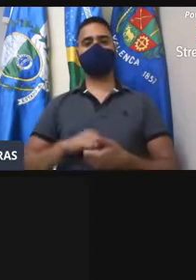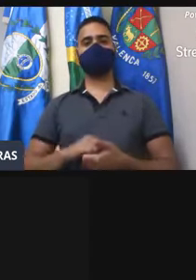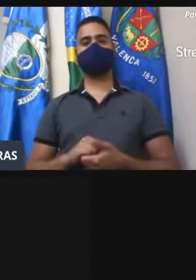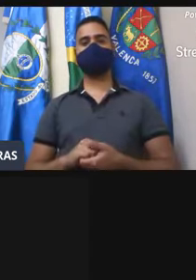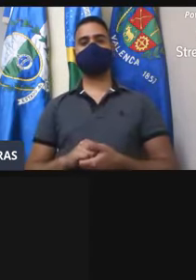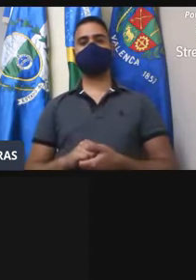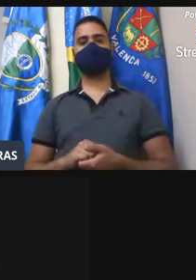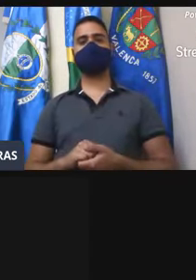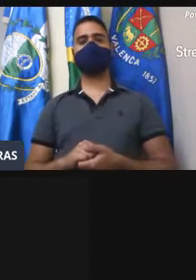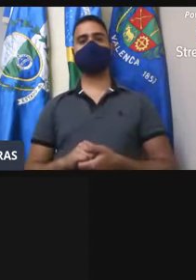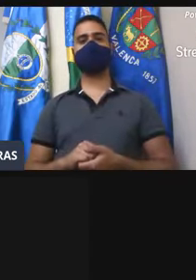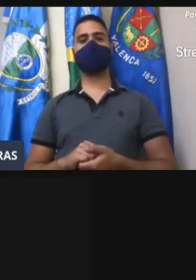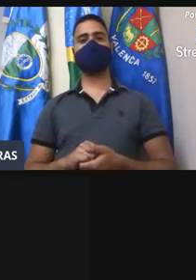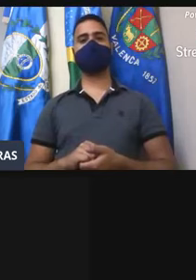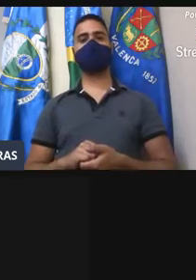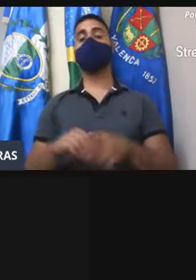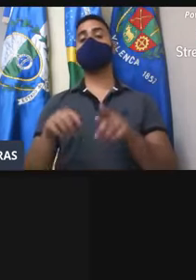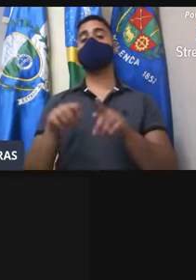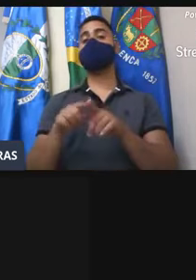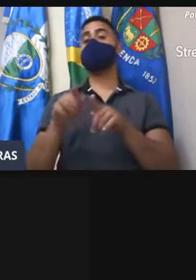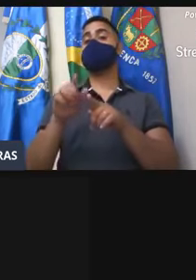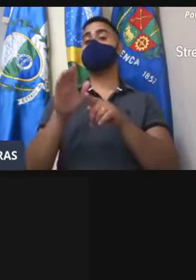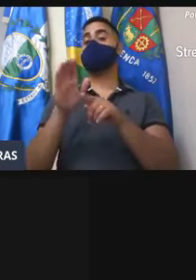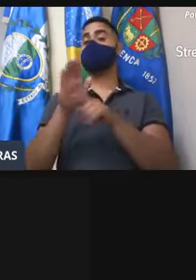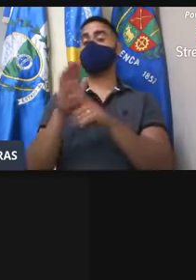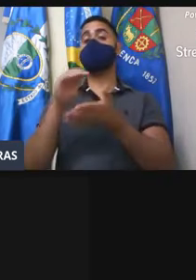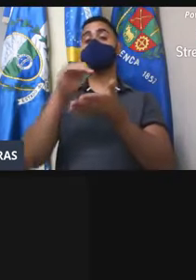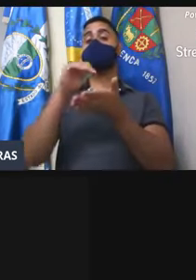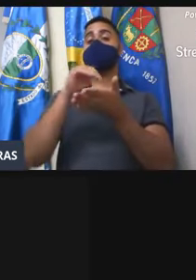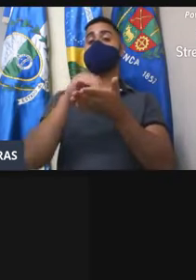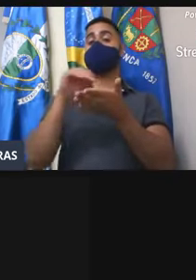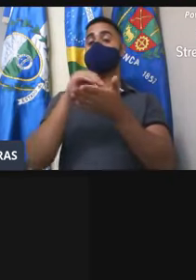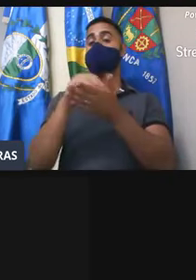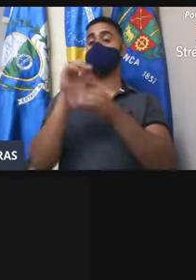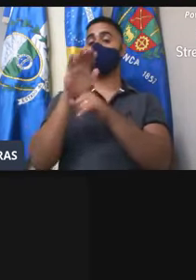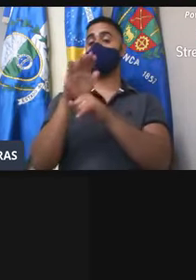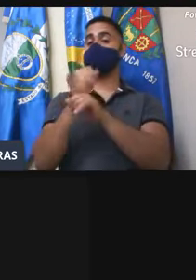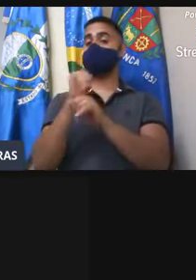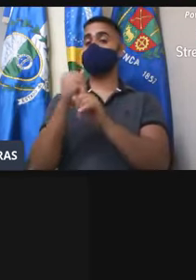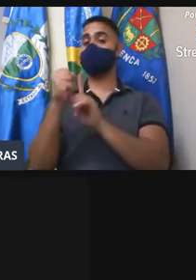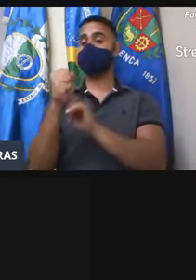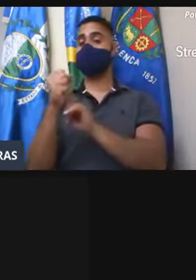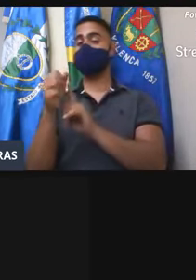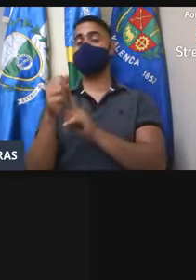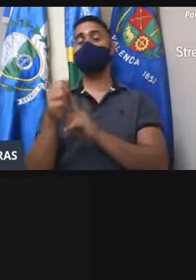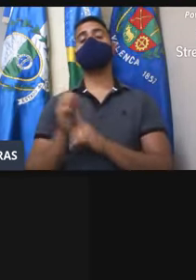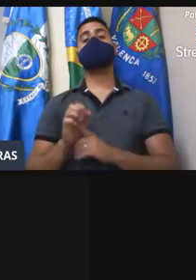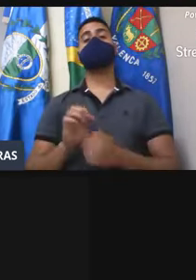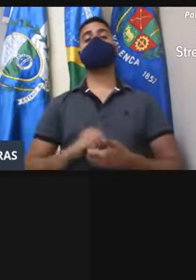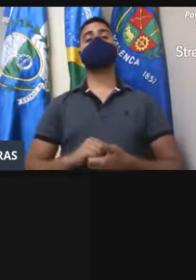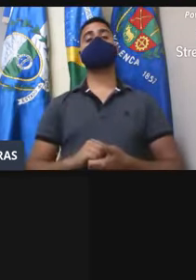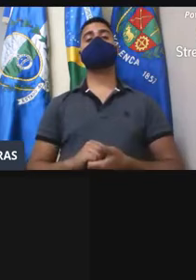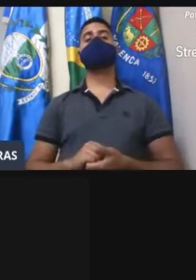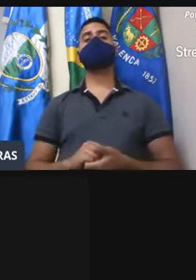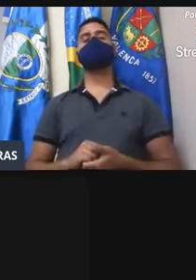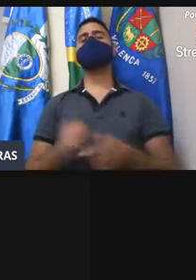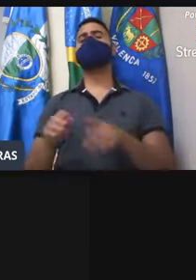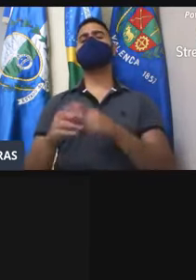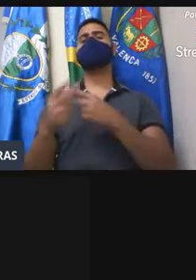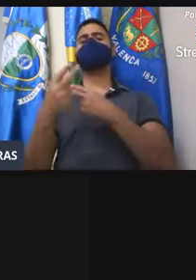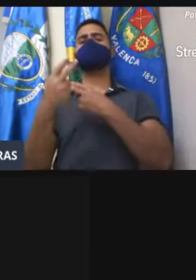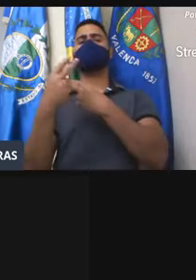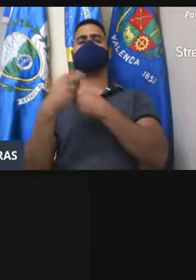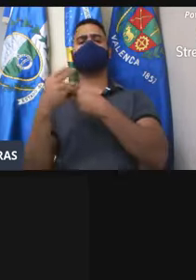Lembrando que, para além da provisão de benefícios eventuais, a Secretaria Municipal de Assistência Social, através dos equipamentos de proteção